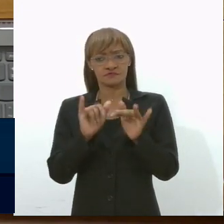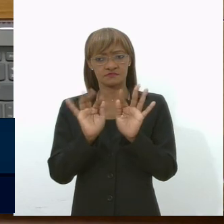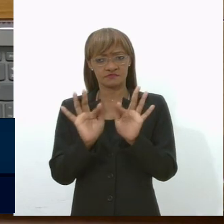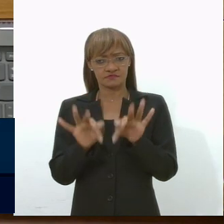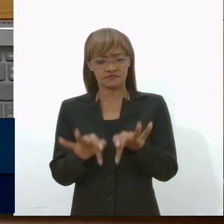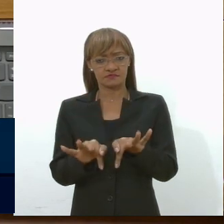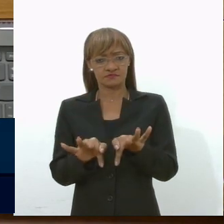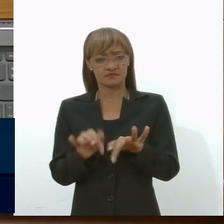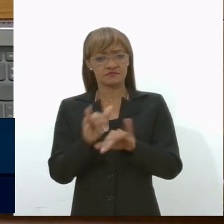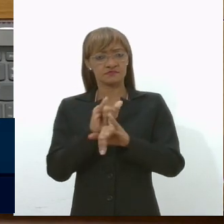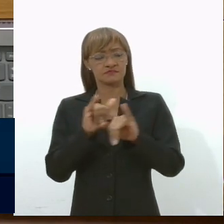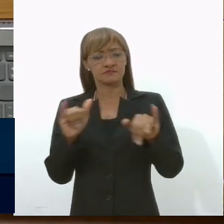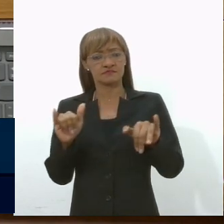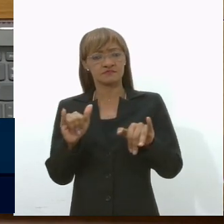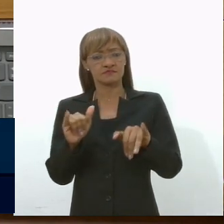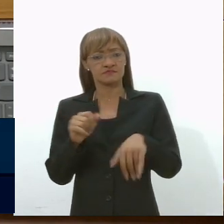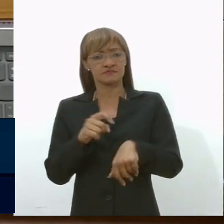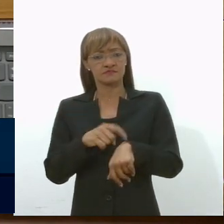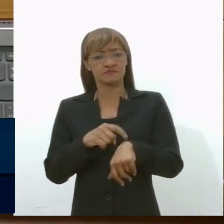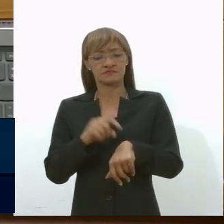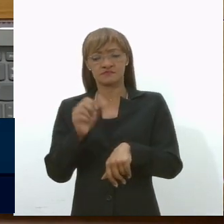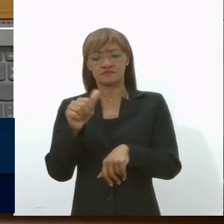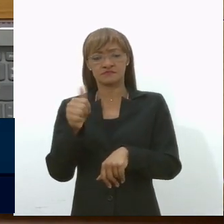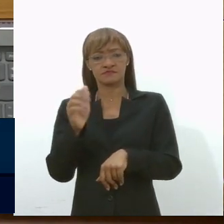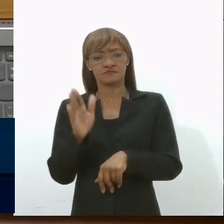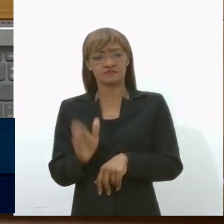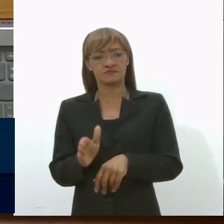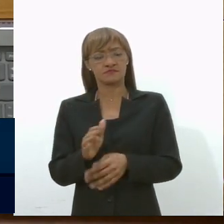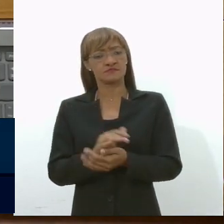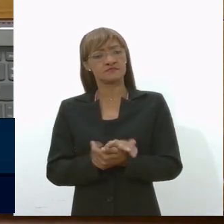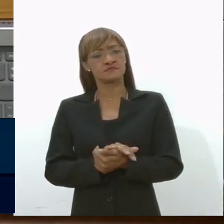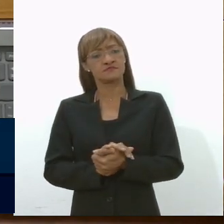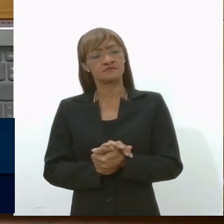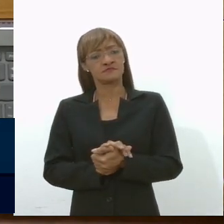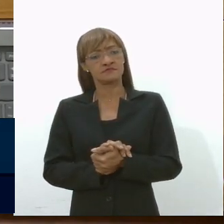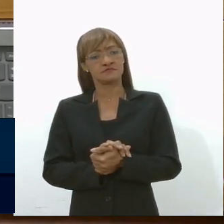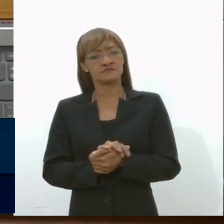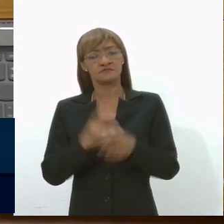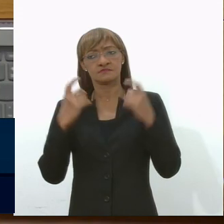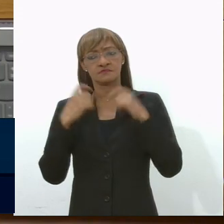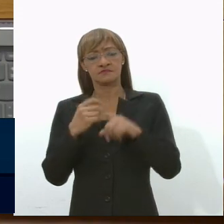que às 11h30 nós teremos aqui a entrega da medalha